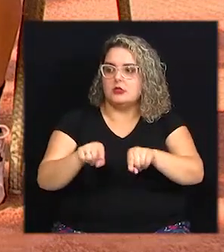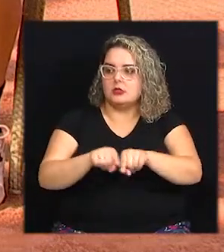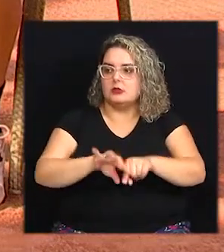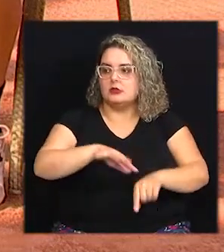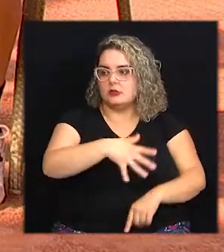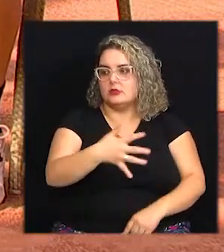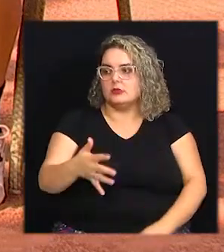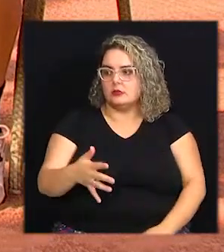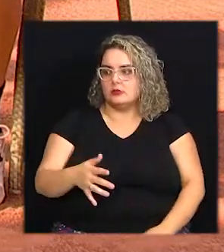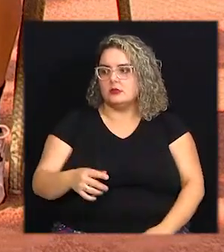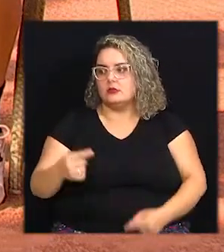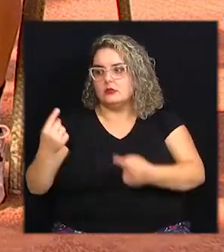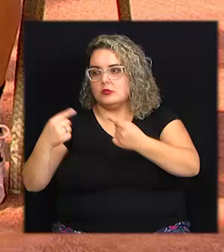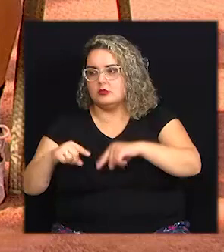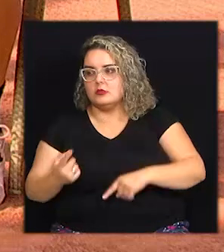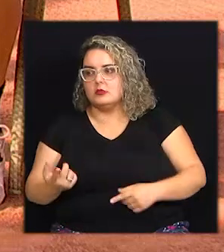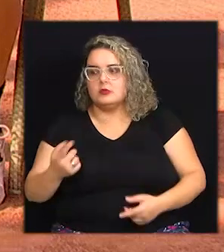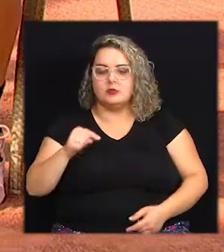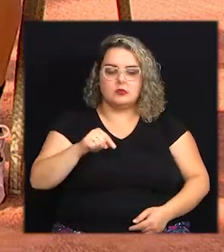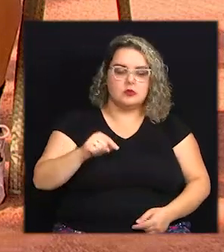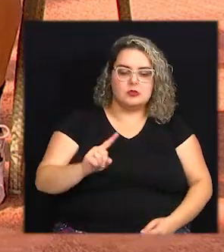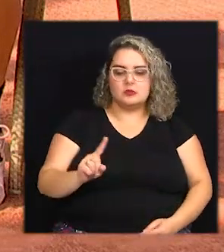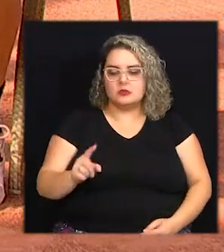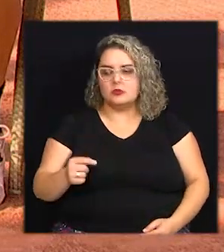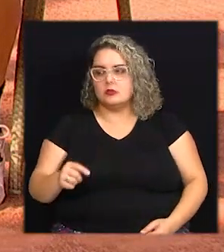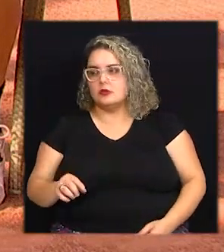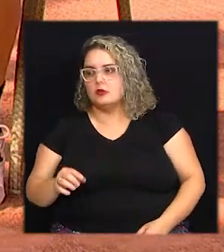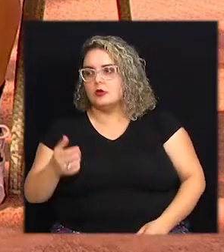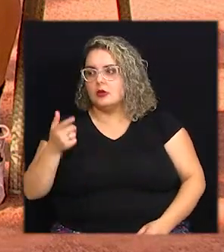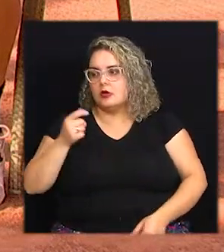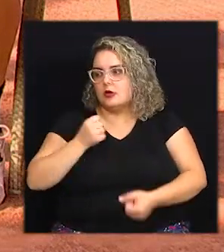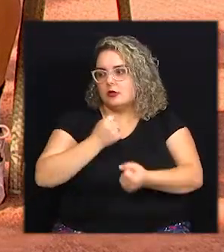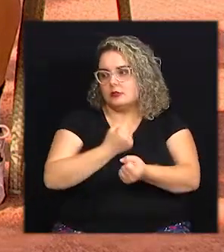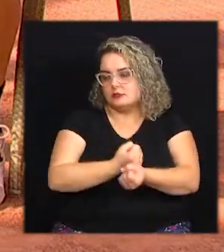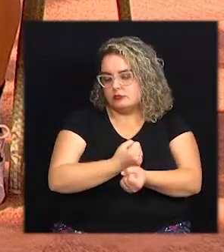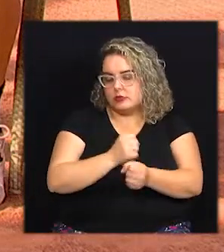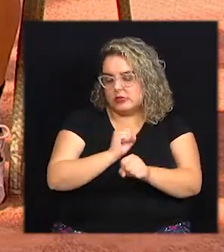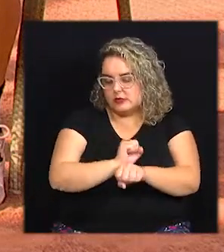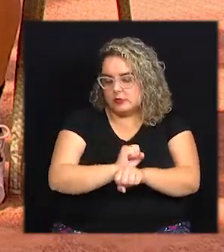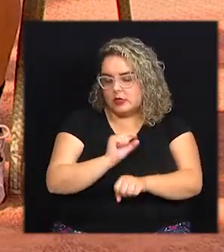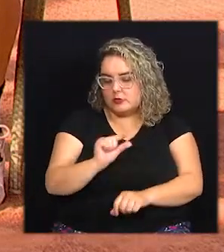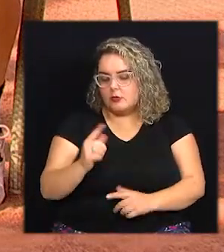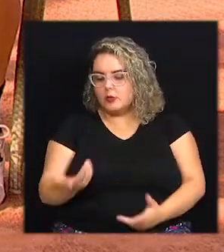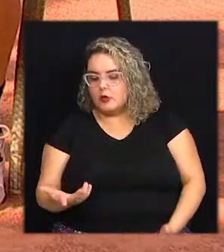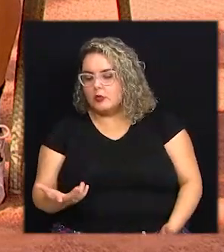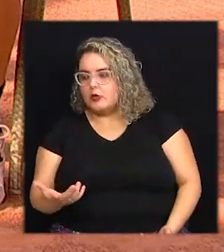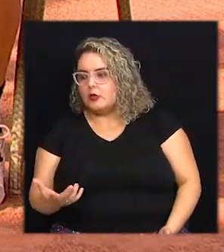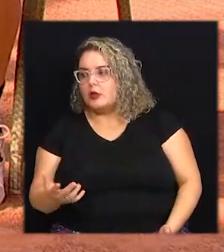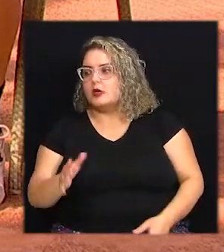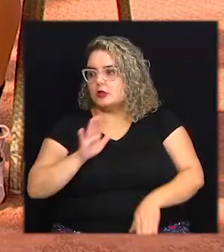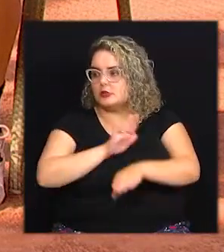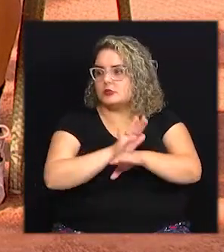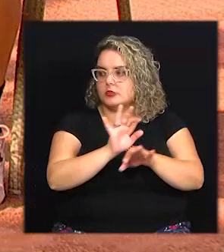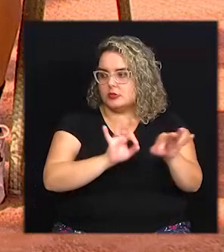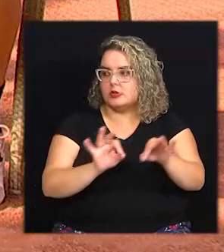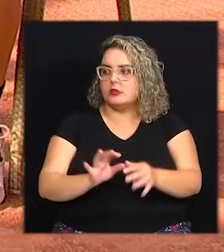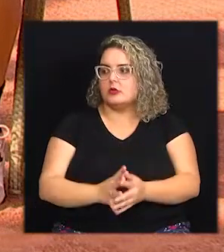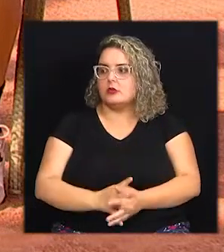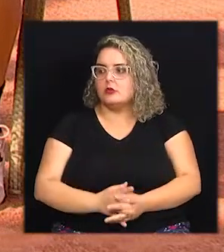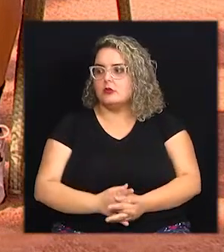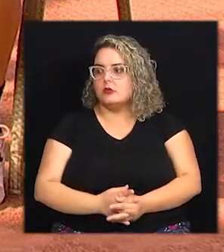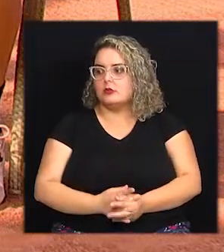questão de calendário também, ó, vamos disputar torneio, ó, esse não, segura mais um pouco aqui. Eles que te ajudam também nesse